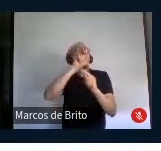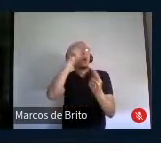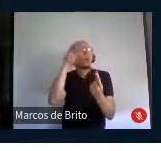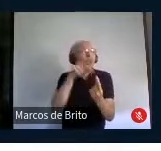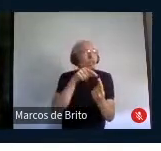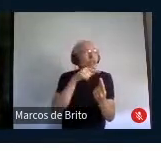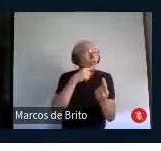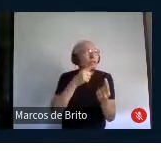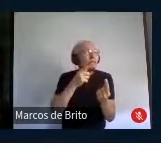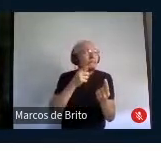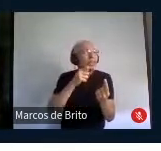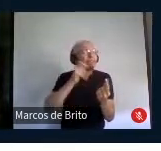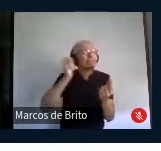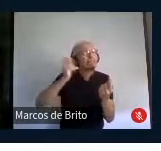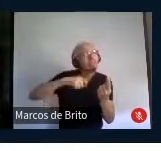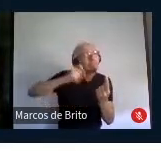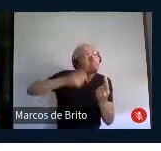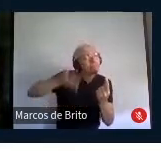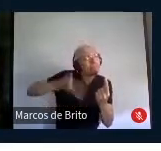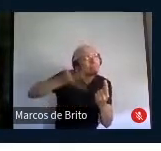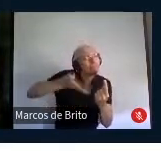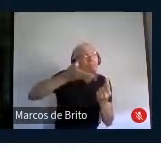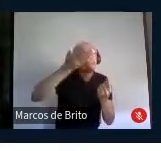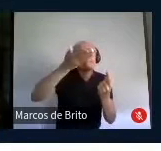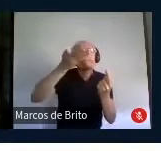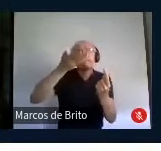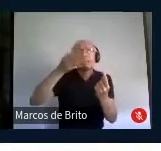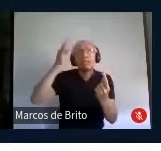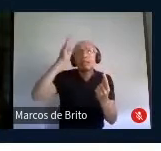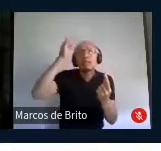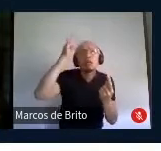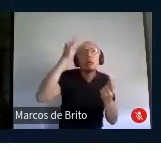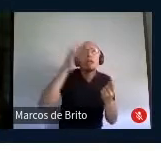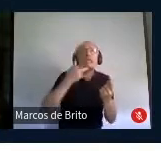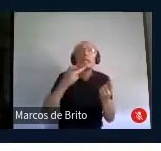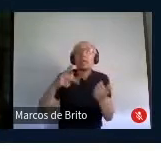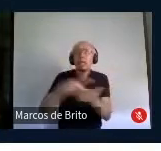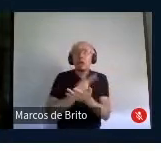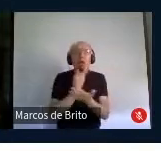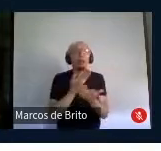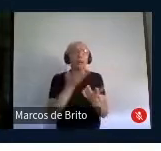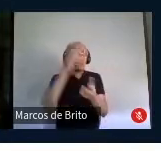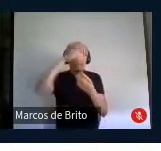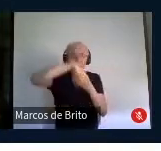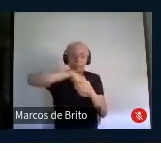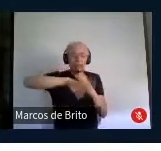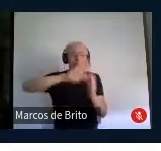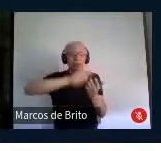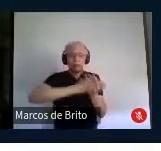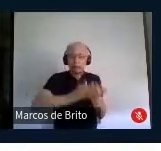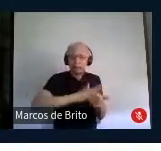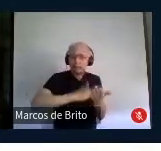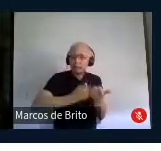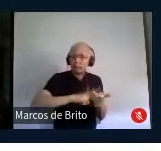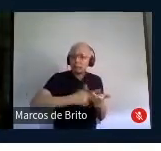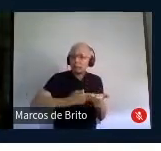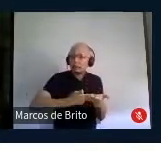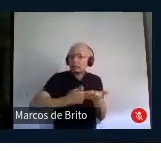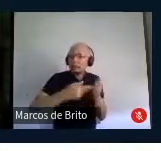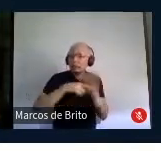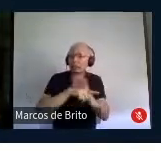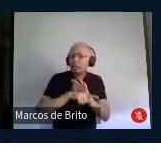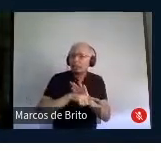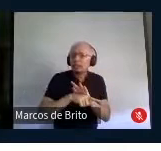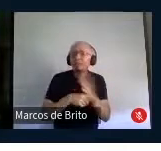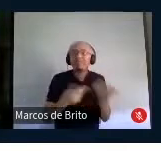competências que são as abordagens teóricas em voga nos estudos da tradução, né? É o que mais tem